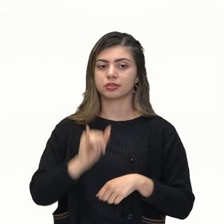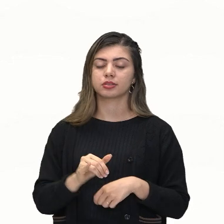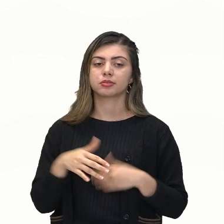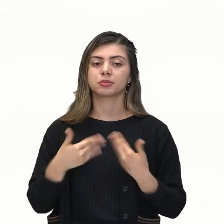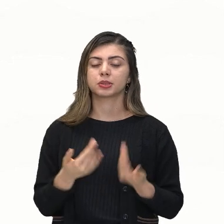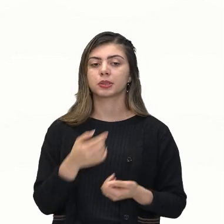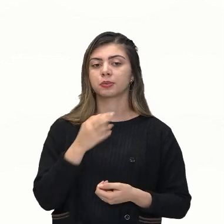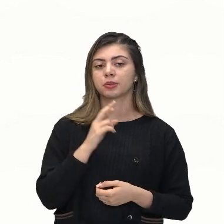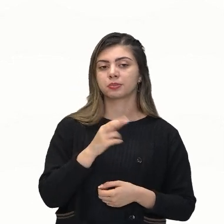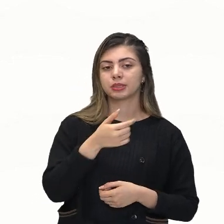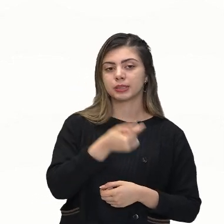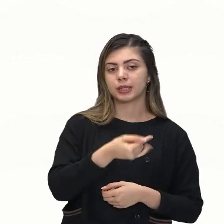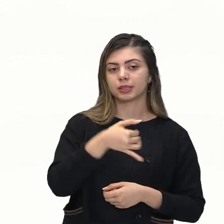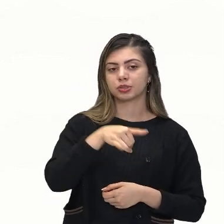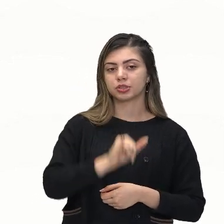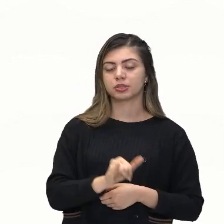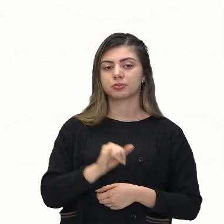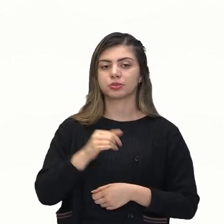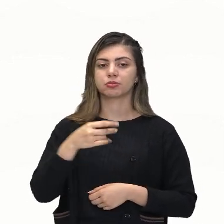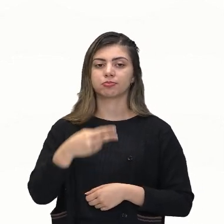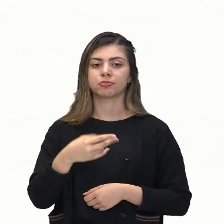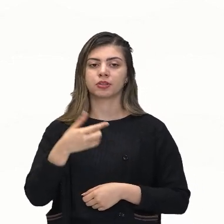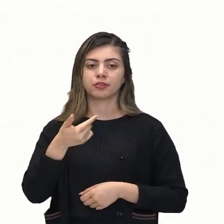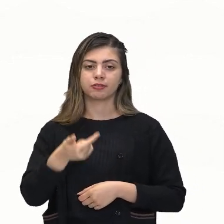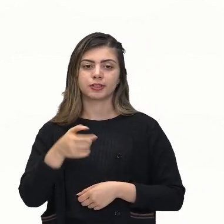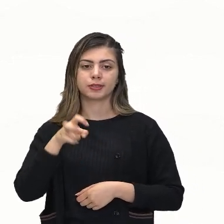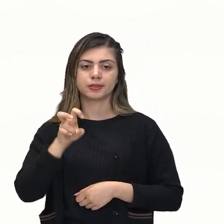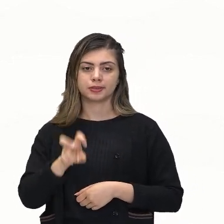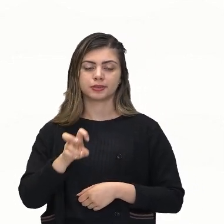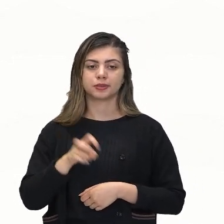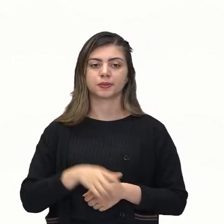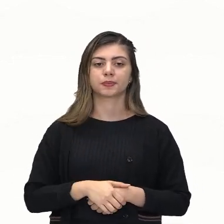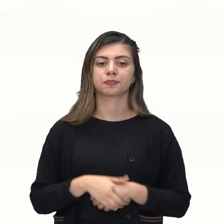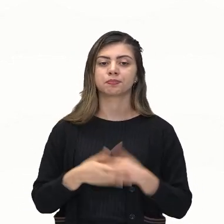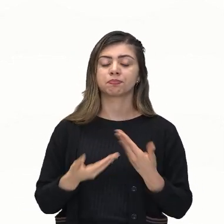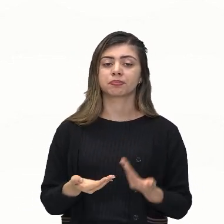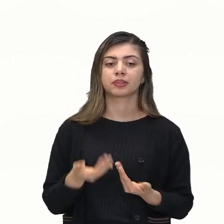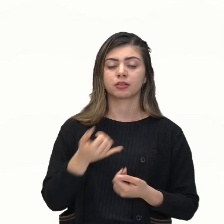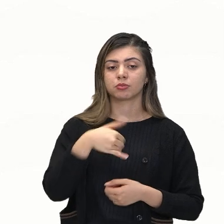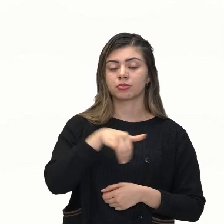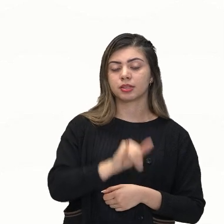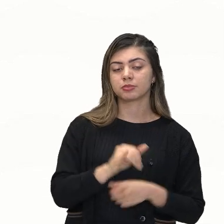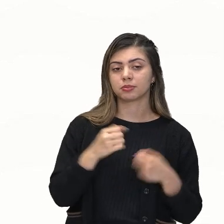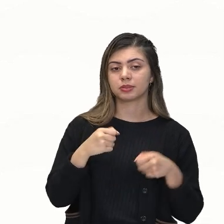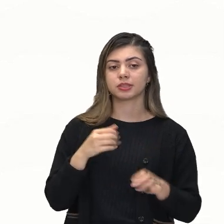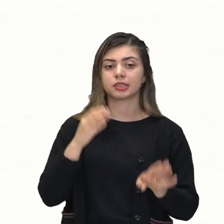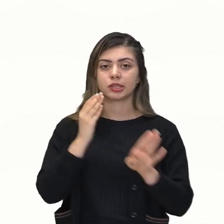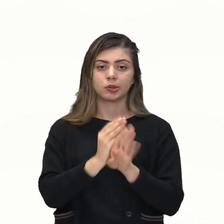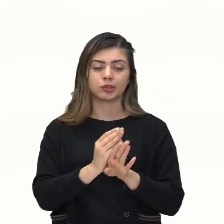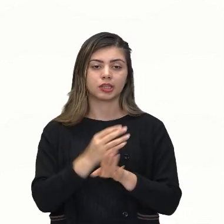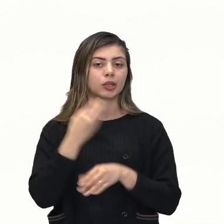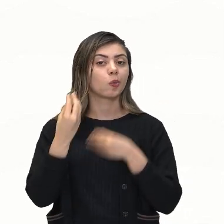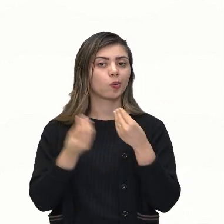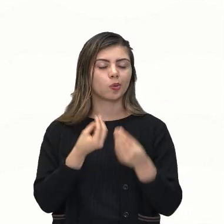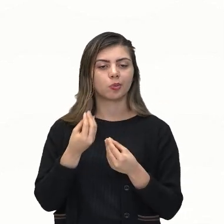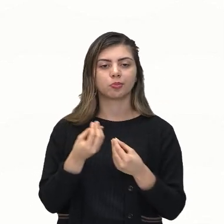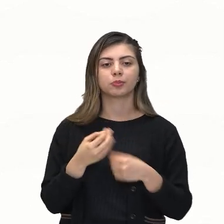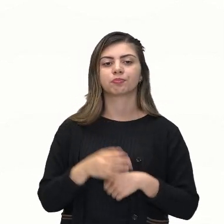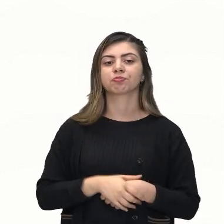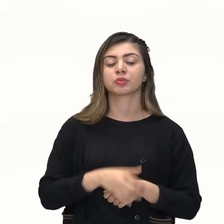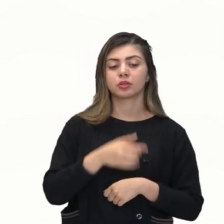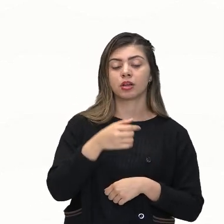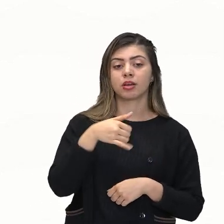7y. 5 vezes 5, 25. Como eu quero encontrar o y, o valor do y, o 7